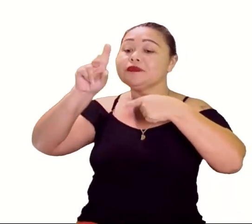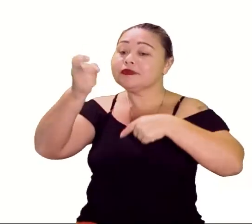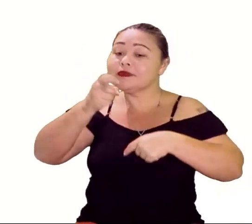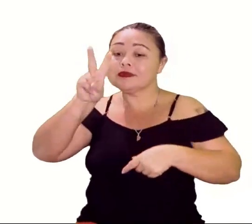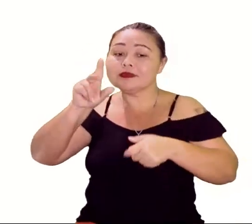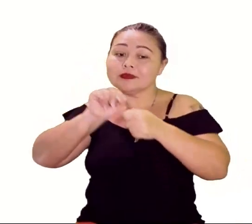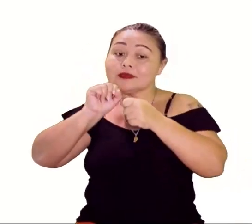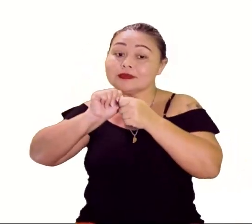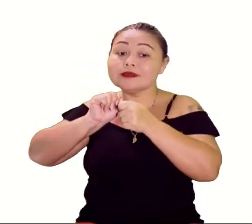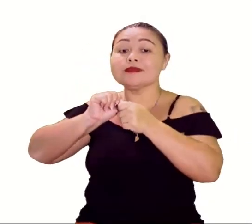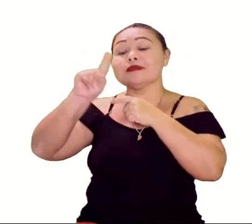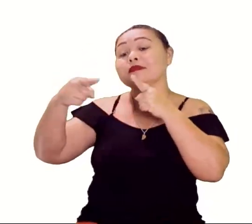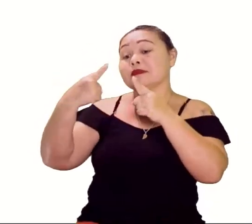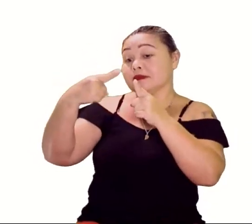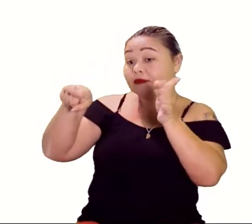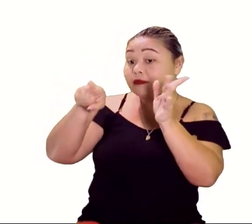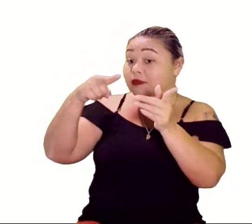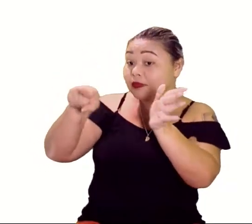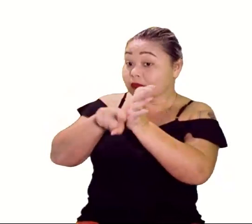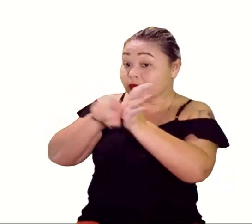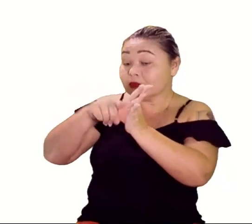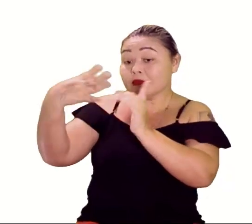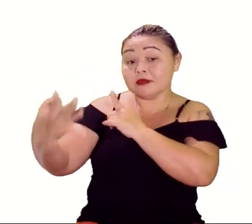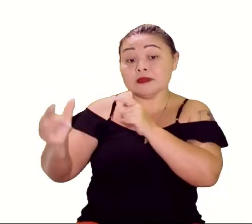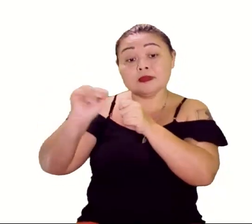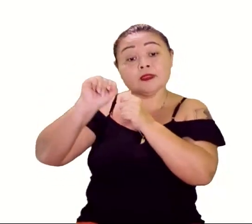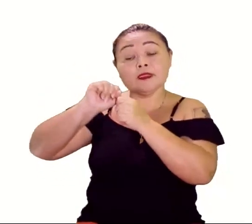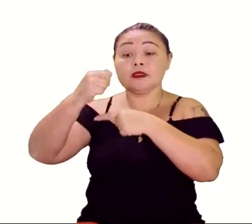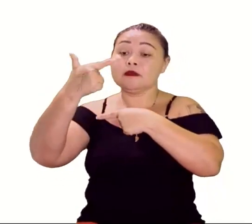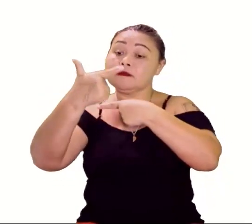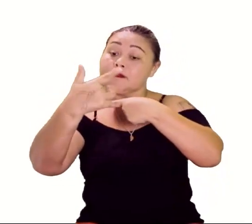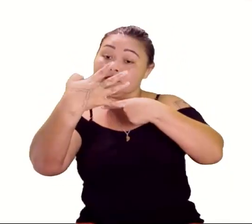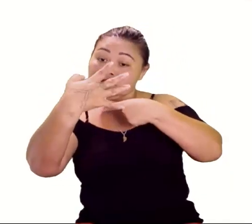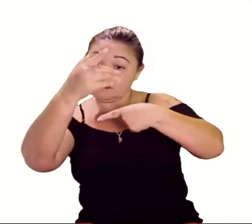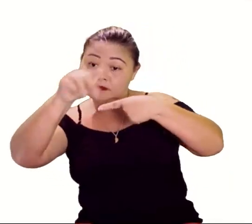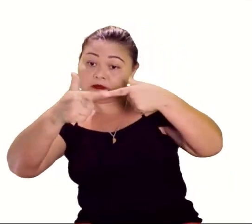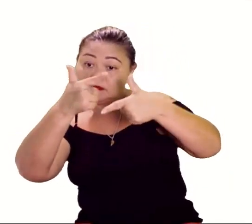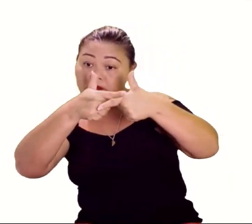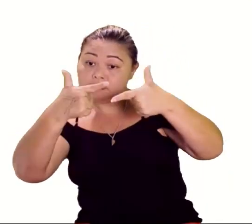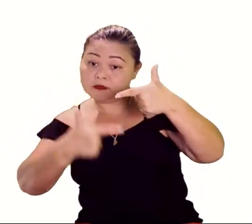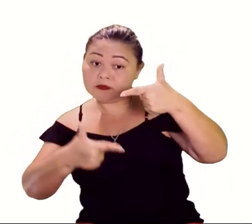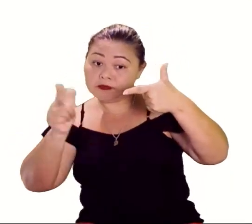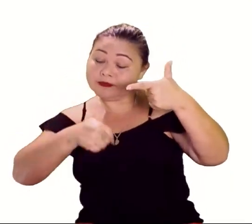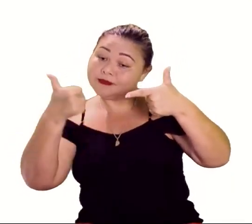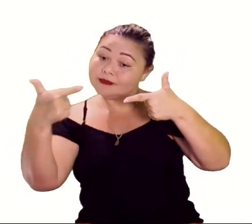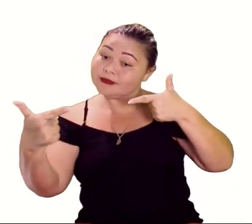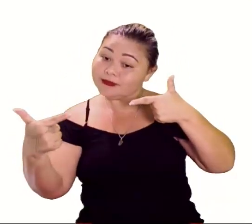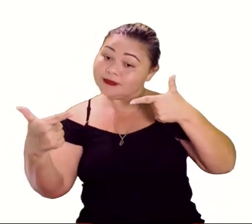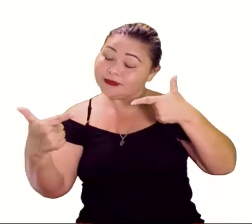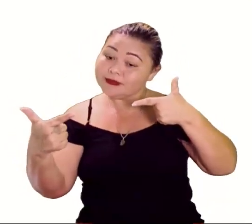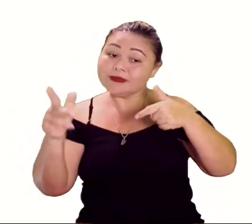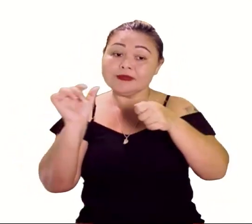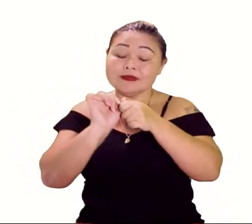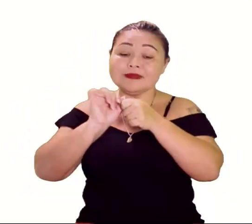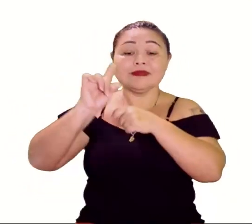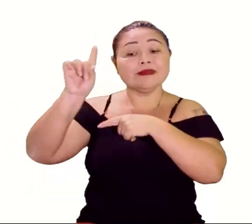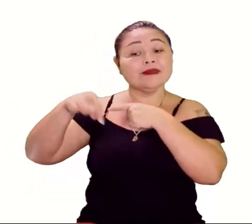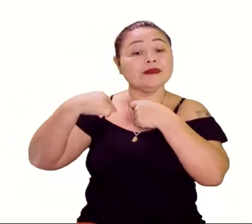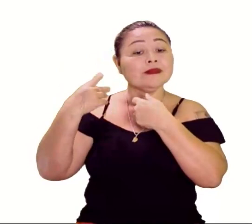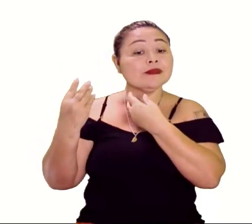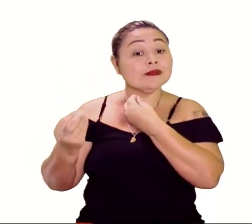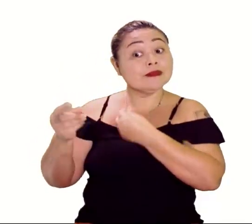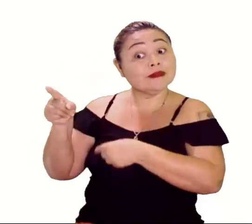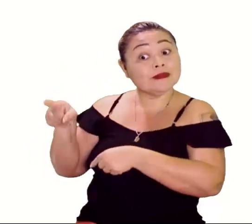vai ser menos com menos? Mais. 4 positivo dividido por 2 é 2. O meu x vértice é 2, então